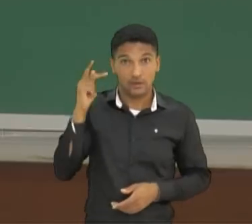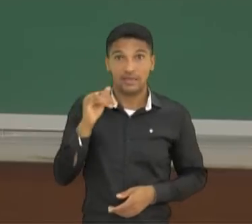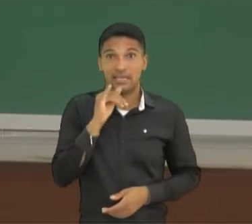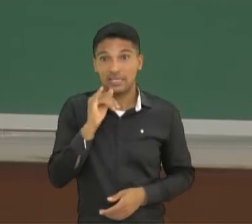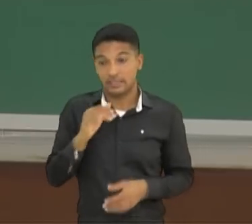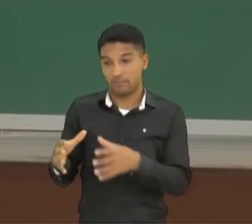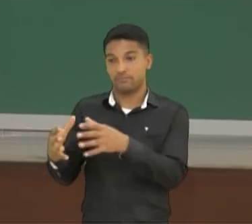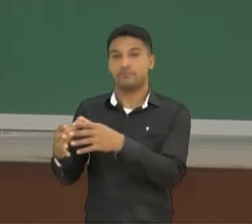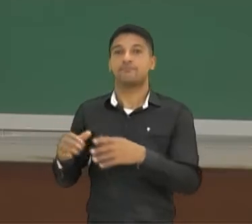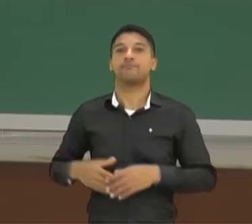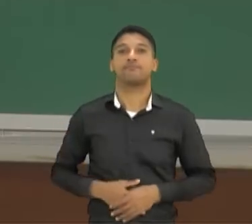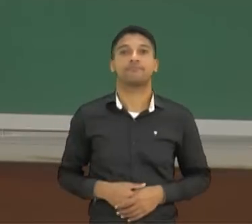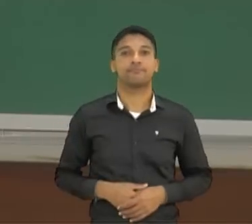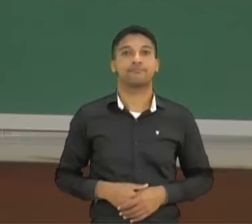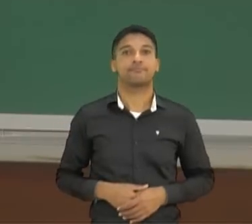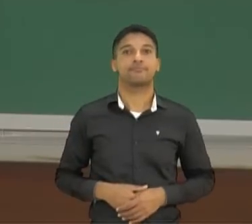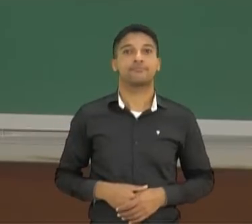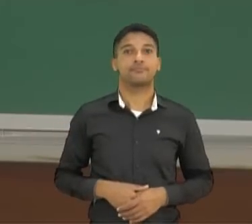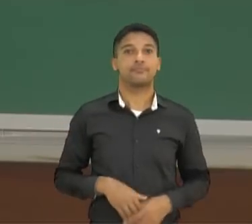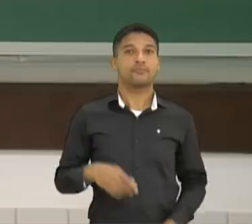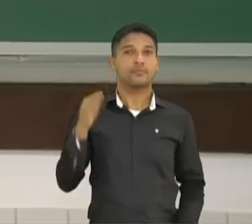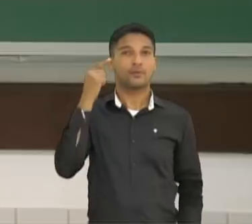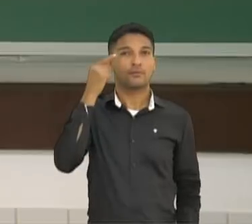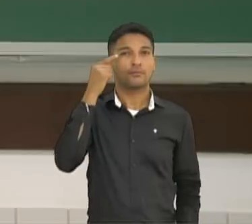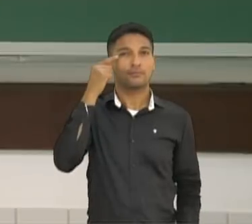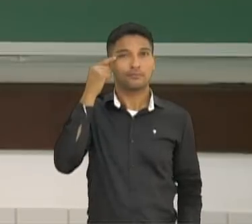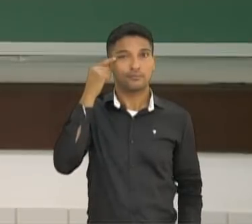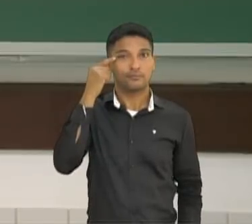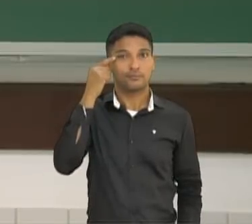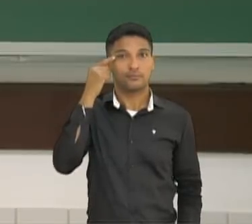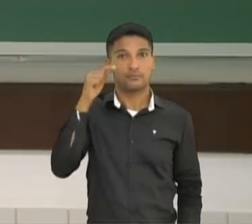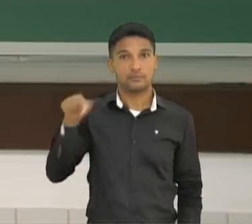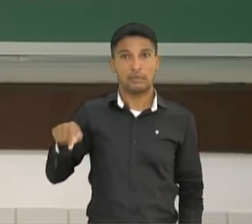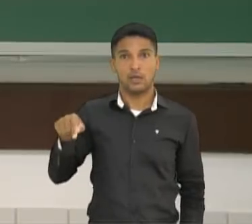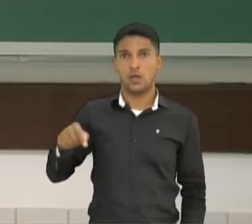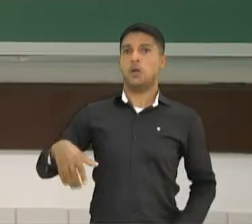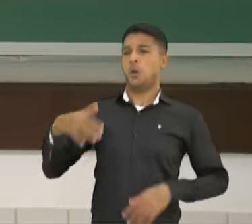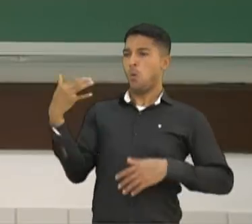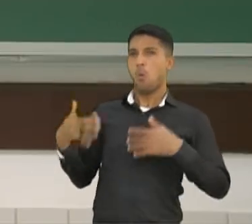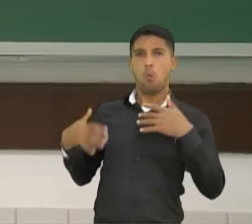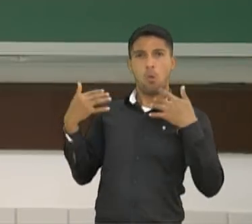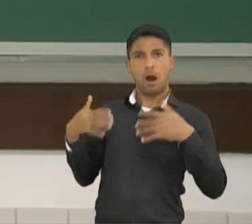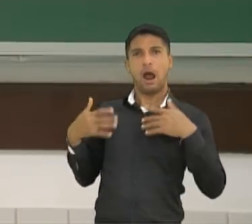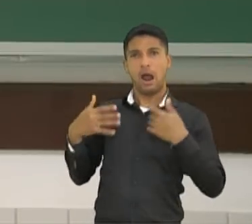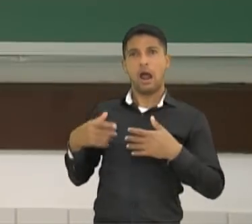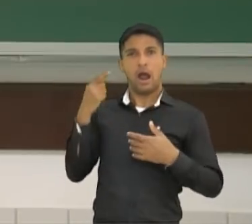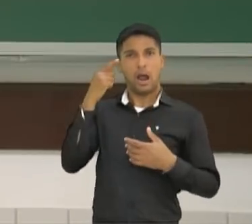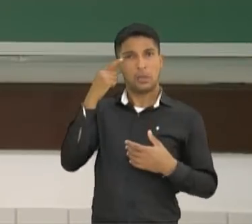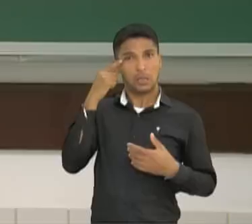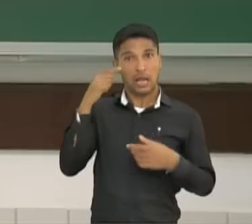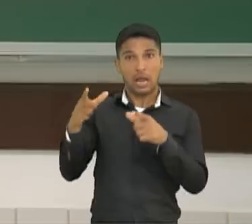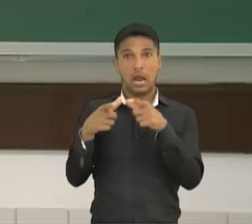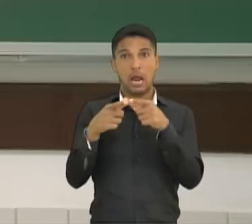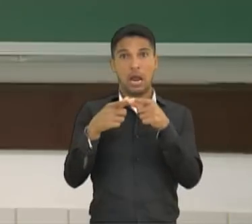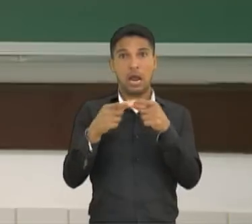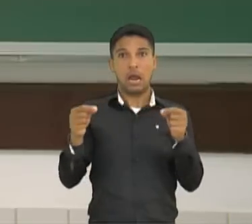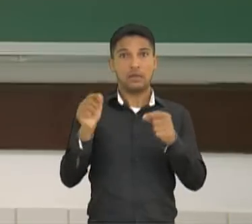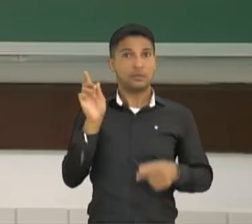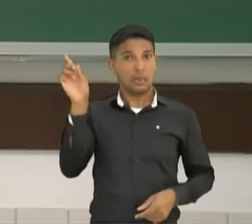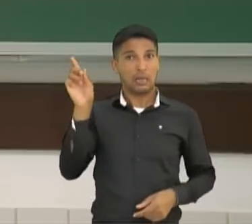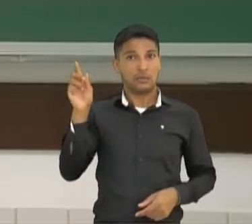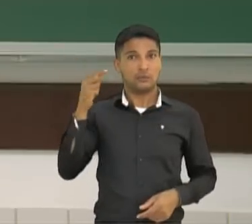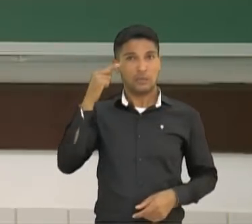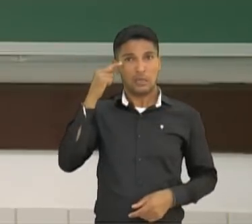os asiáticos a pessoas muito inteligentes, né? Quando você vai fazer um exame, assim, um